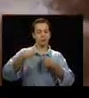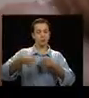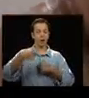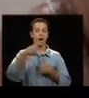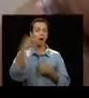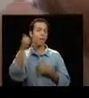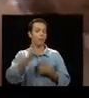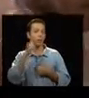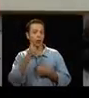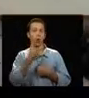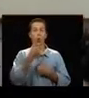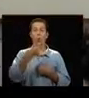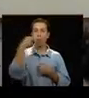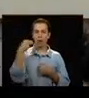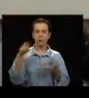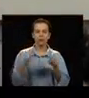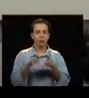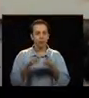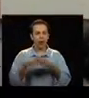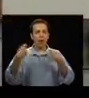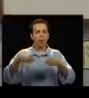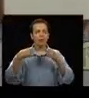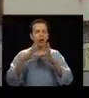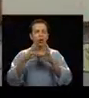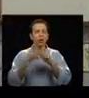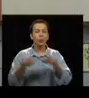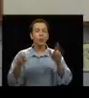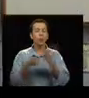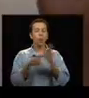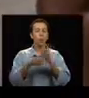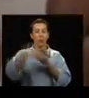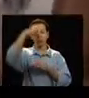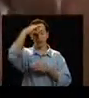No banho, tira a calcinha e tipo os meninos tiram a cueca.